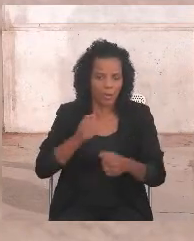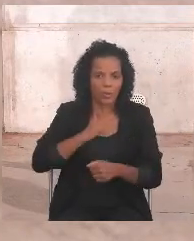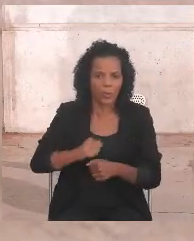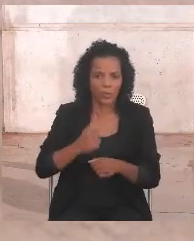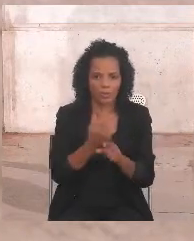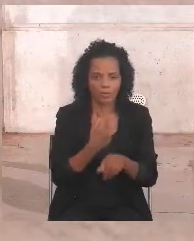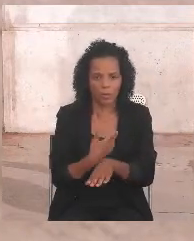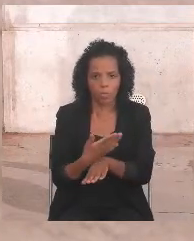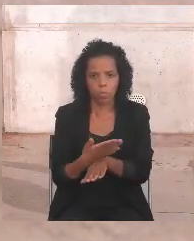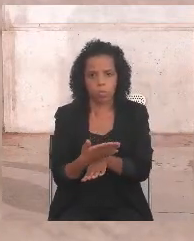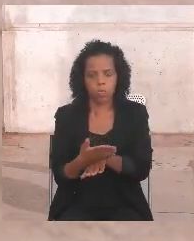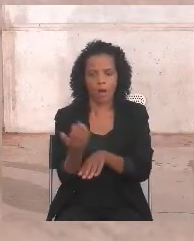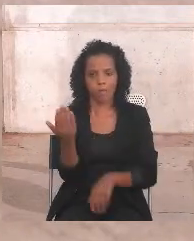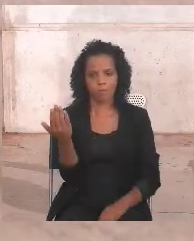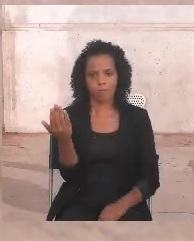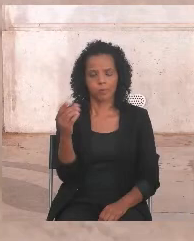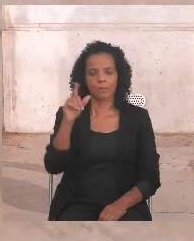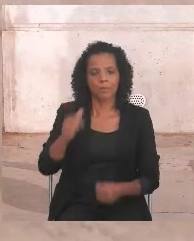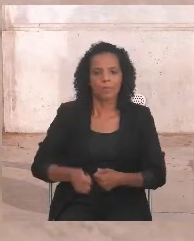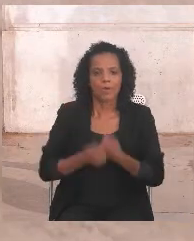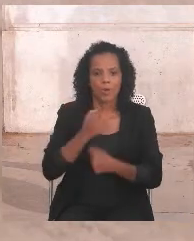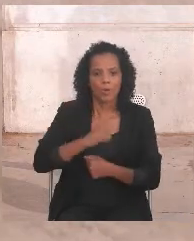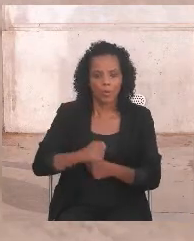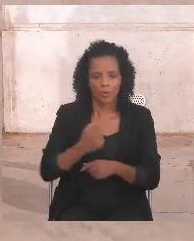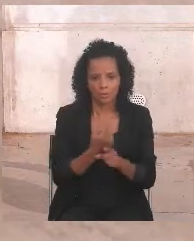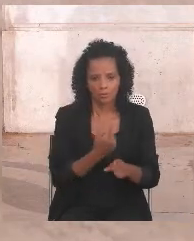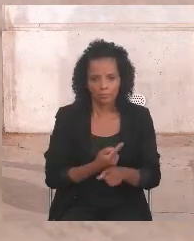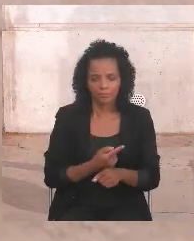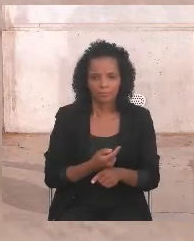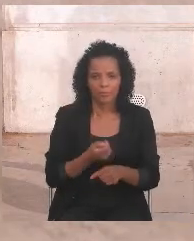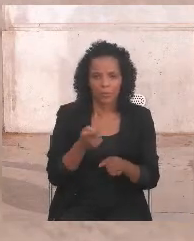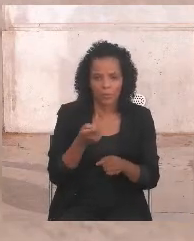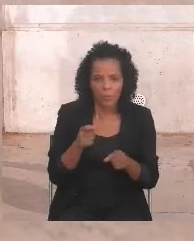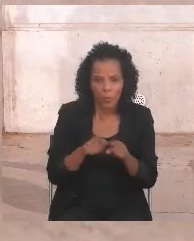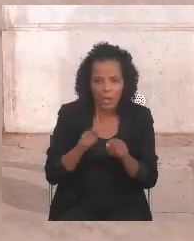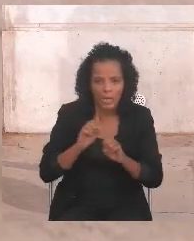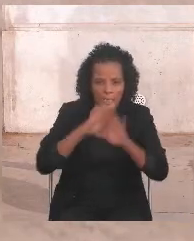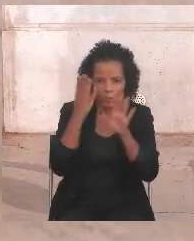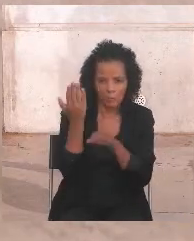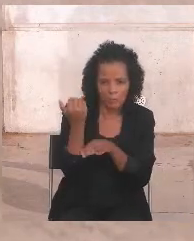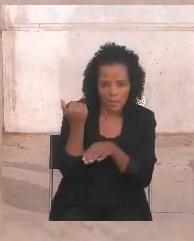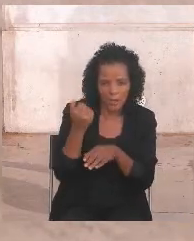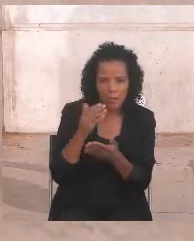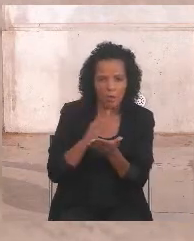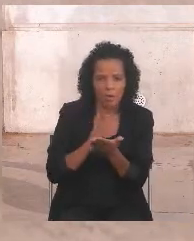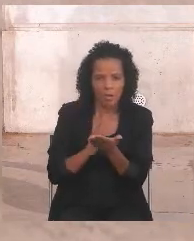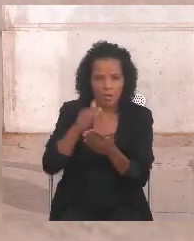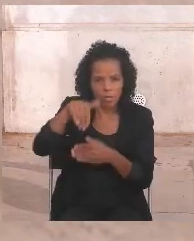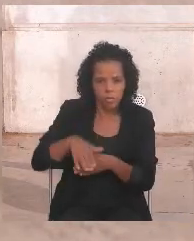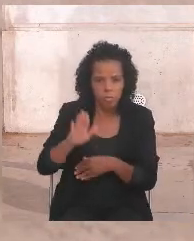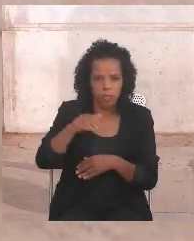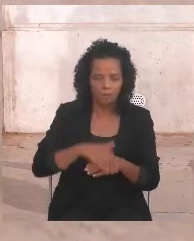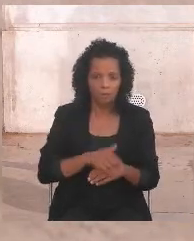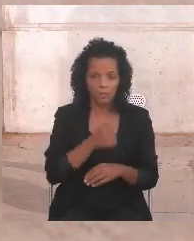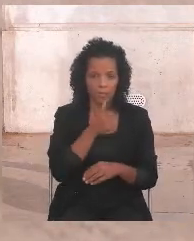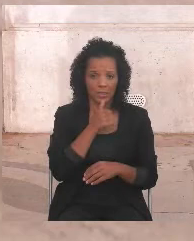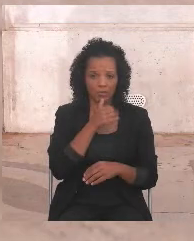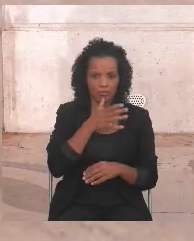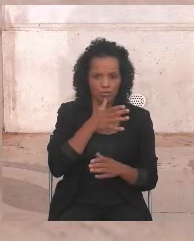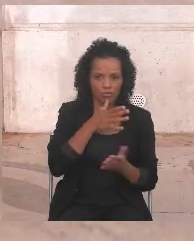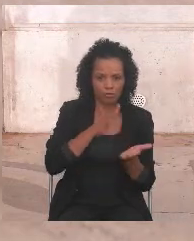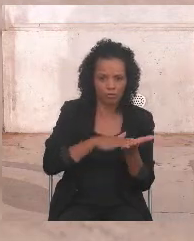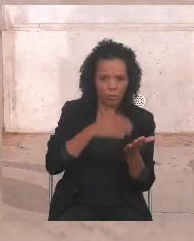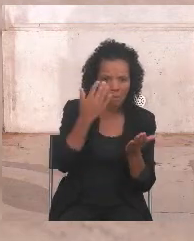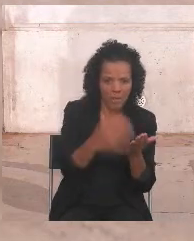contra os atrasos. São os melhores remédios contra os critérios pouco claros ou inconstantes. As decisões mal